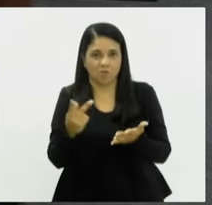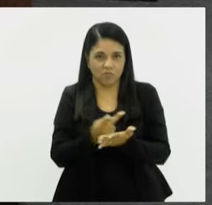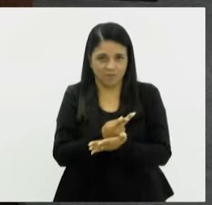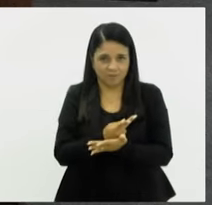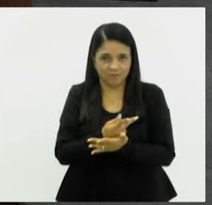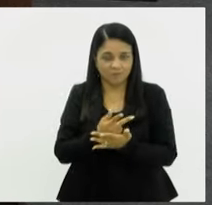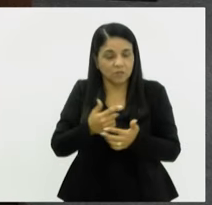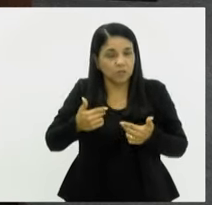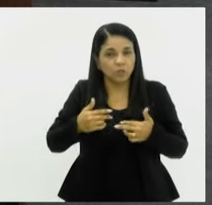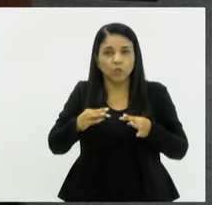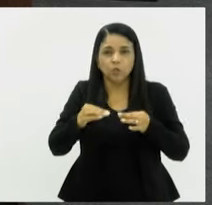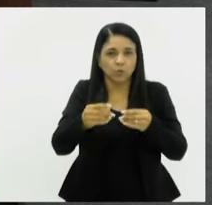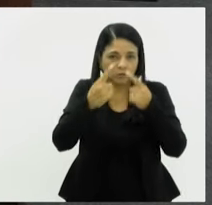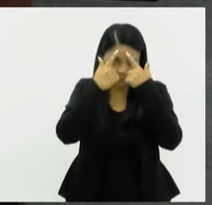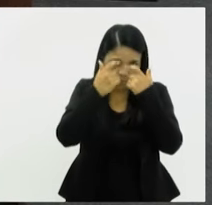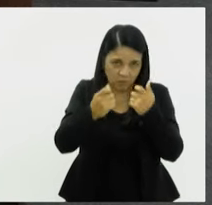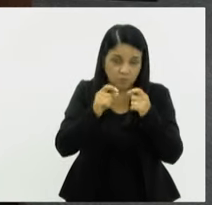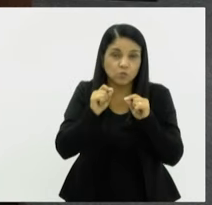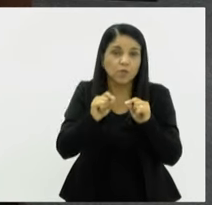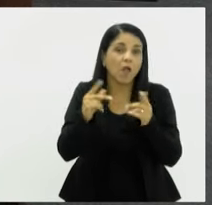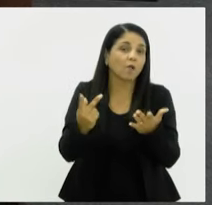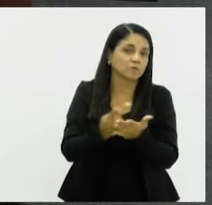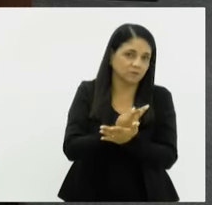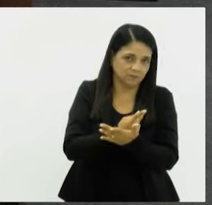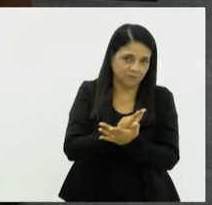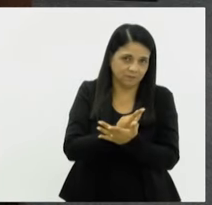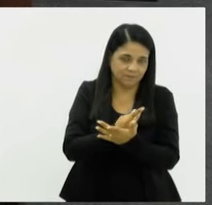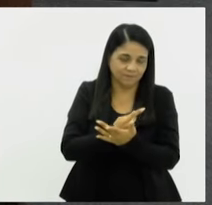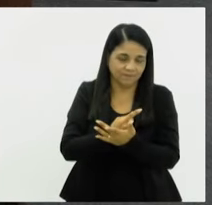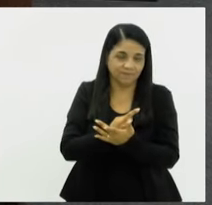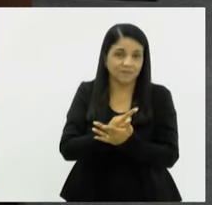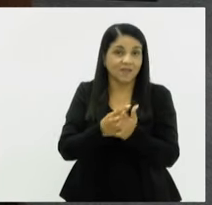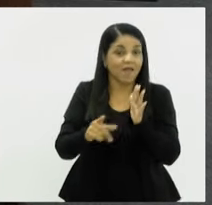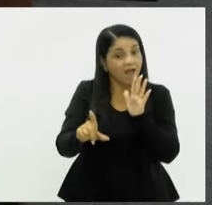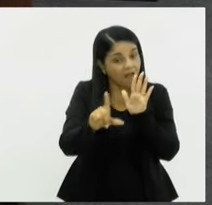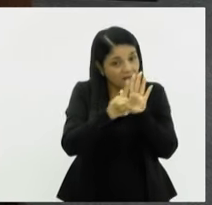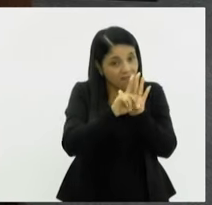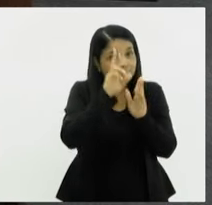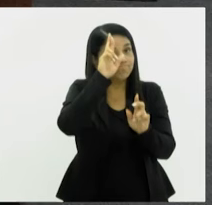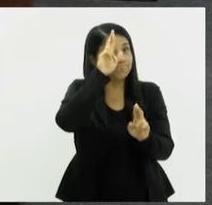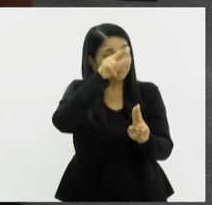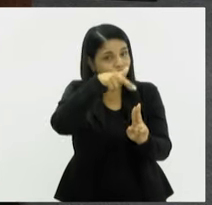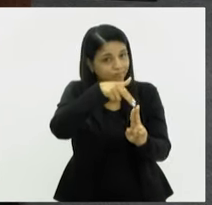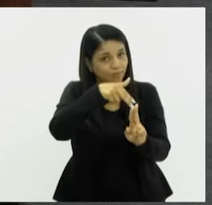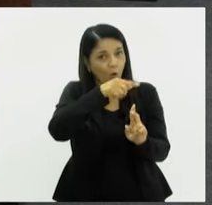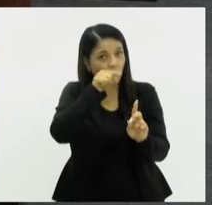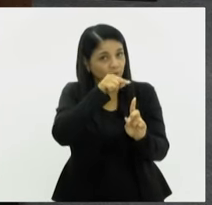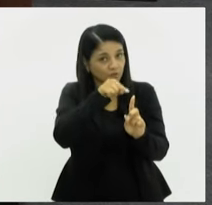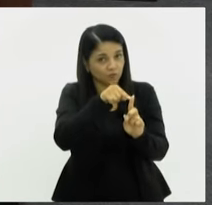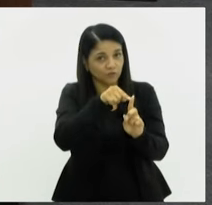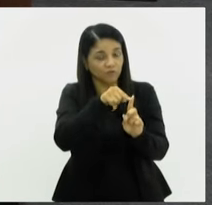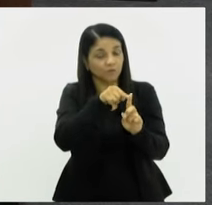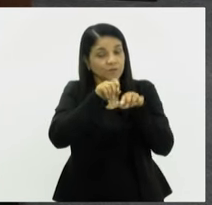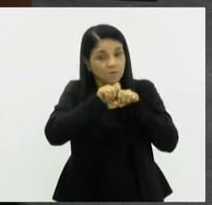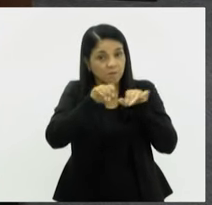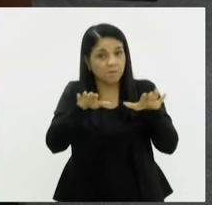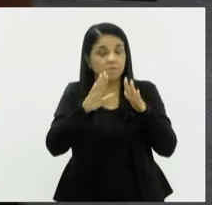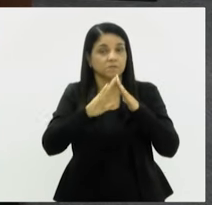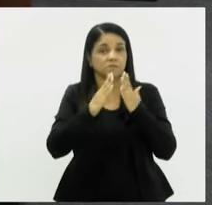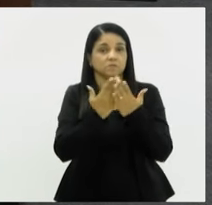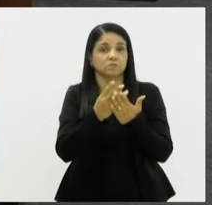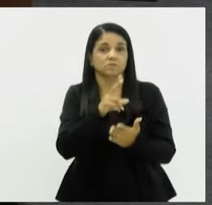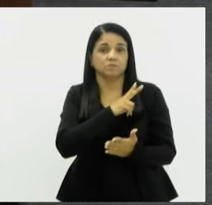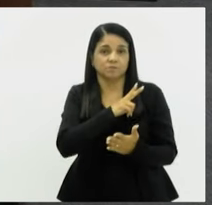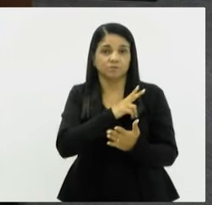agressão. Portanto, essa foi a razão da lei. E ampliar para as escolas privadas, eu acho de bom tom,